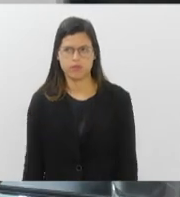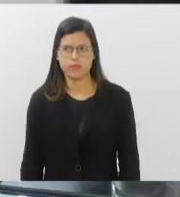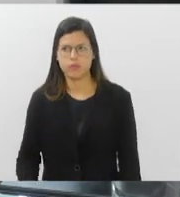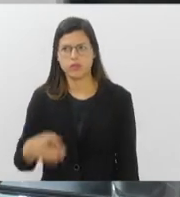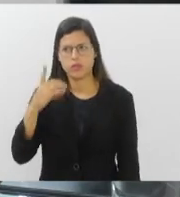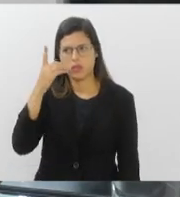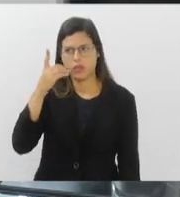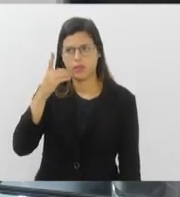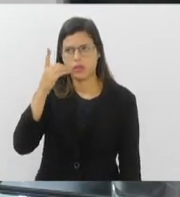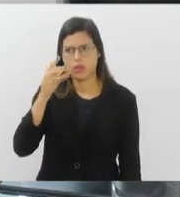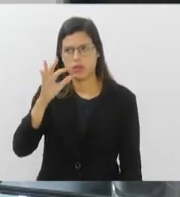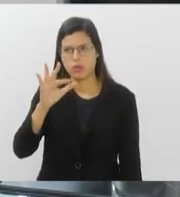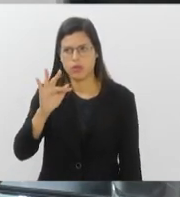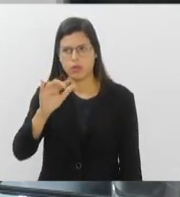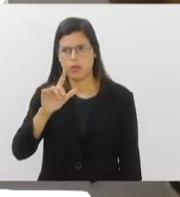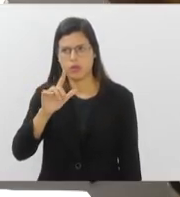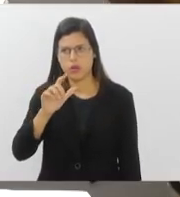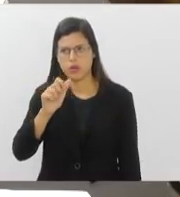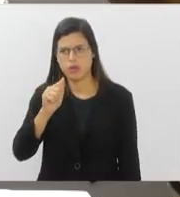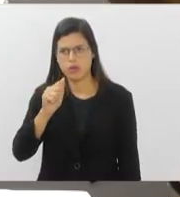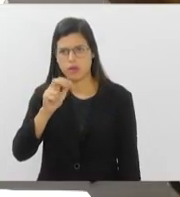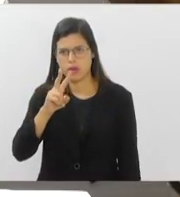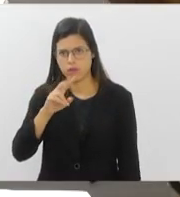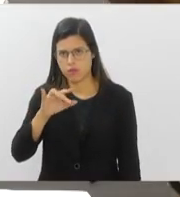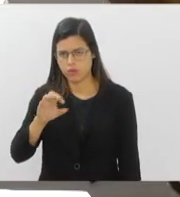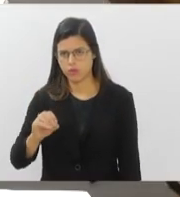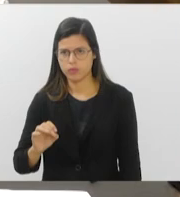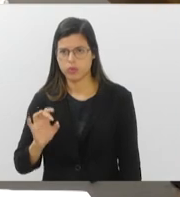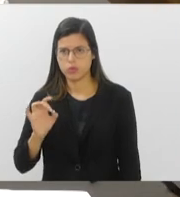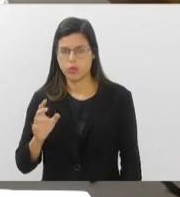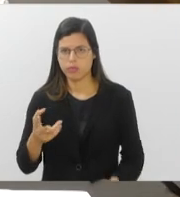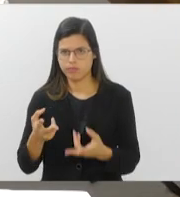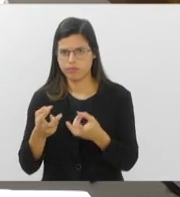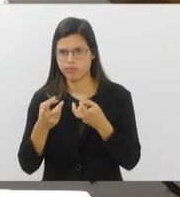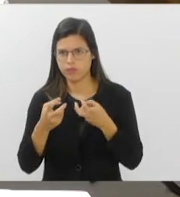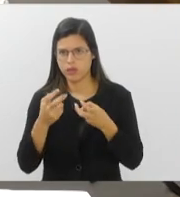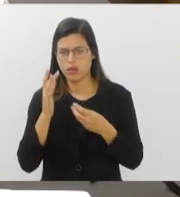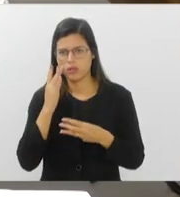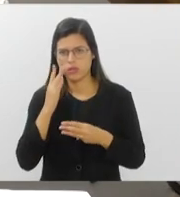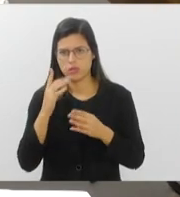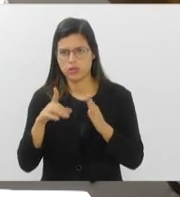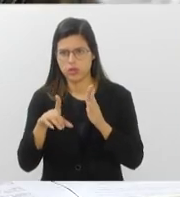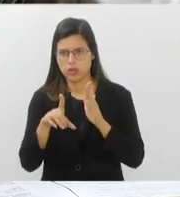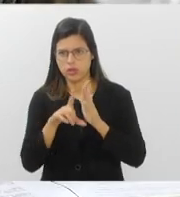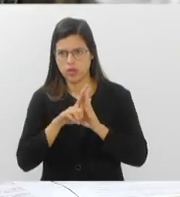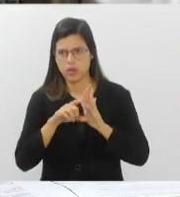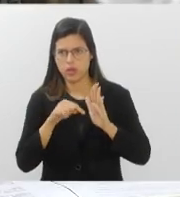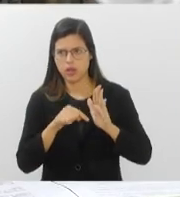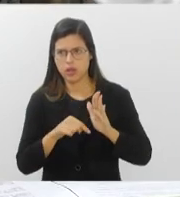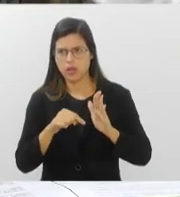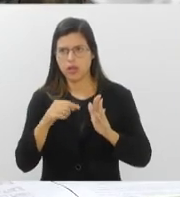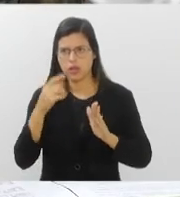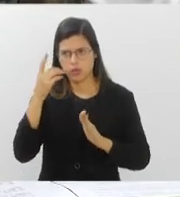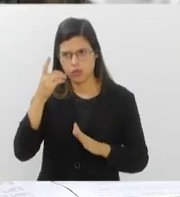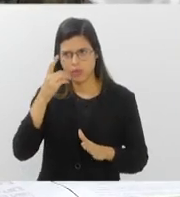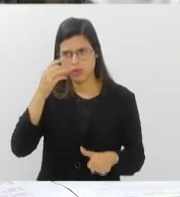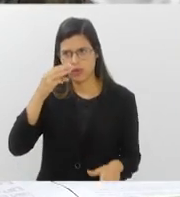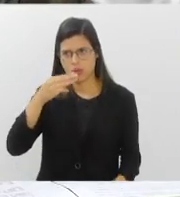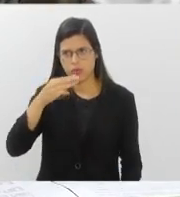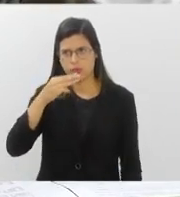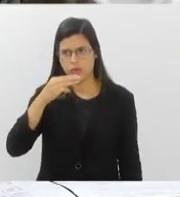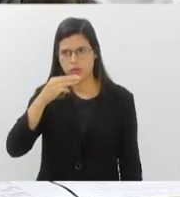Serafini. Só, primeiro, uma observação. Eu acho que a lei que o deputado Márcio Pacheco faz referência é uma lei